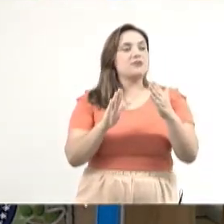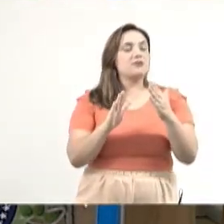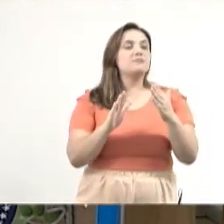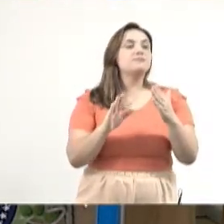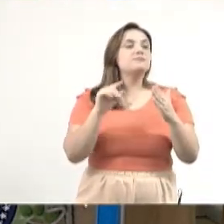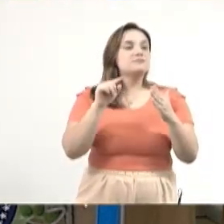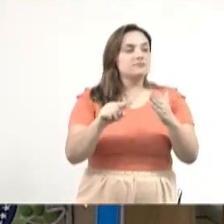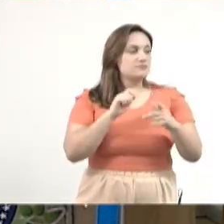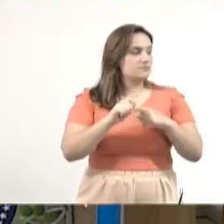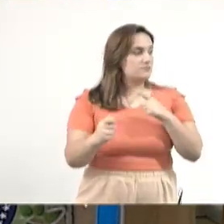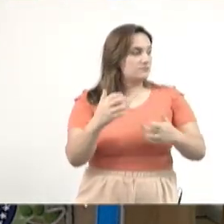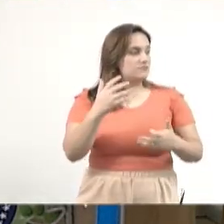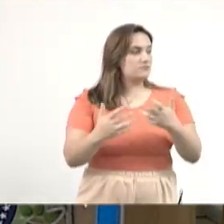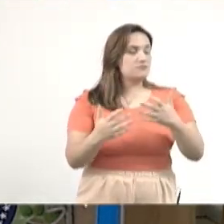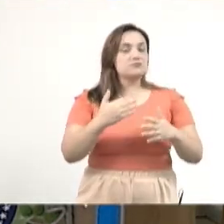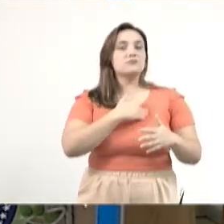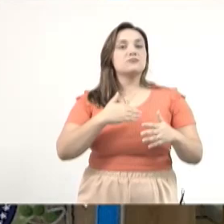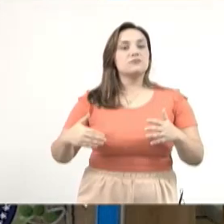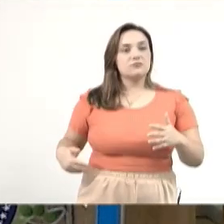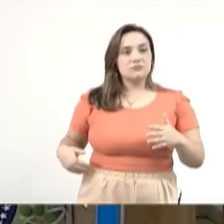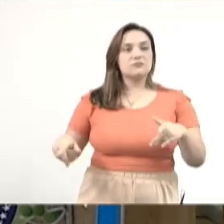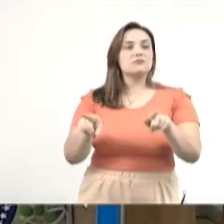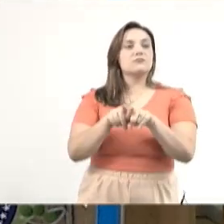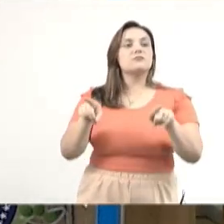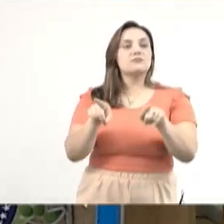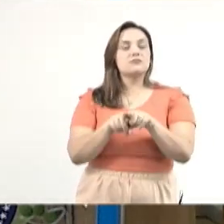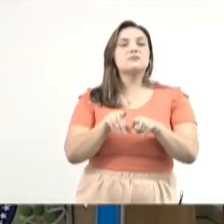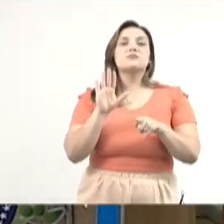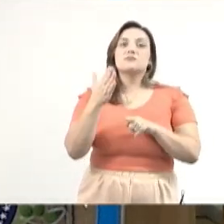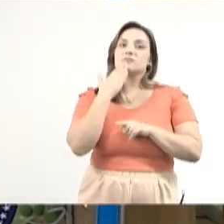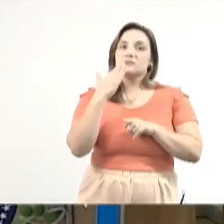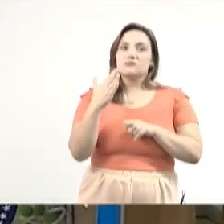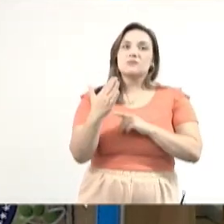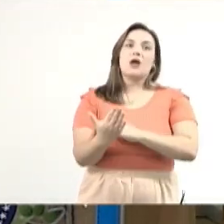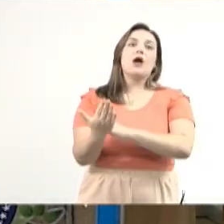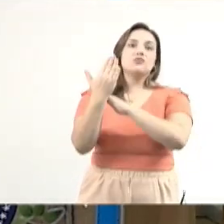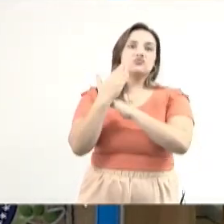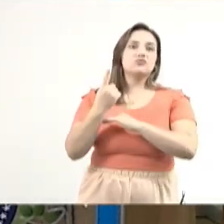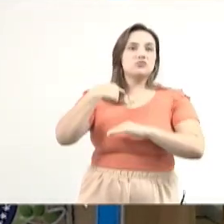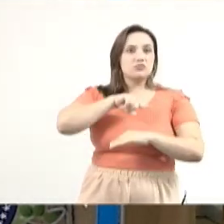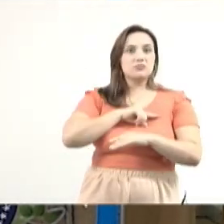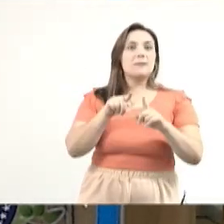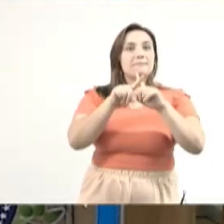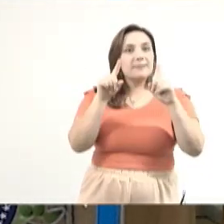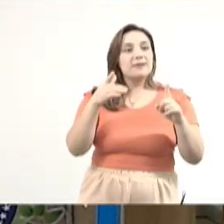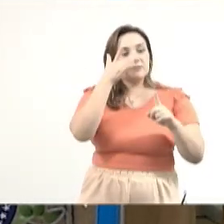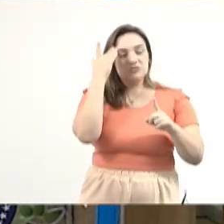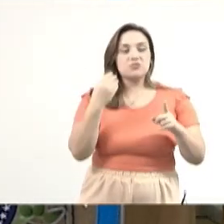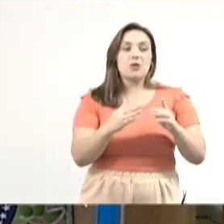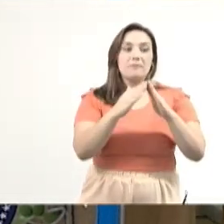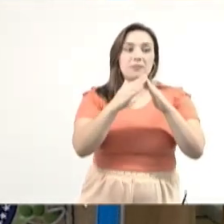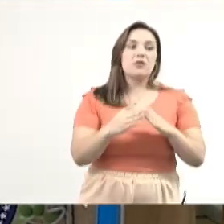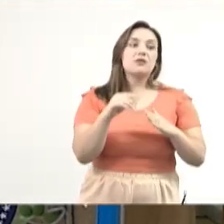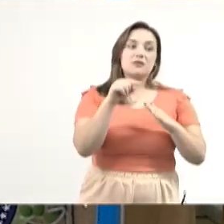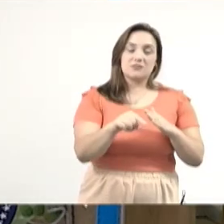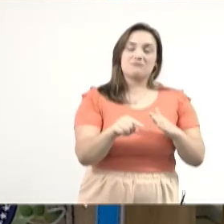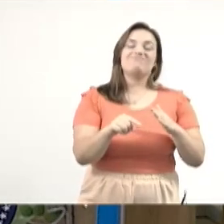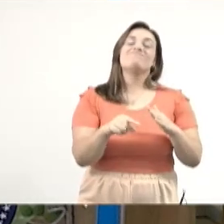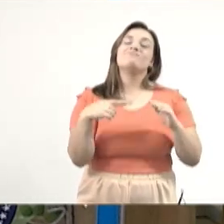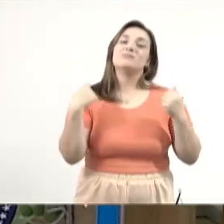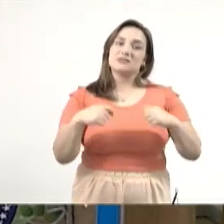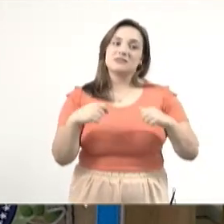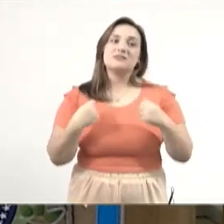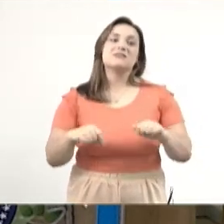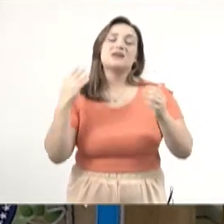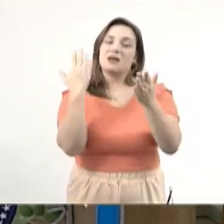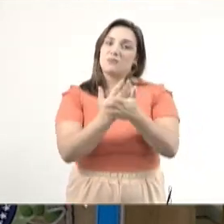focos de chama. O governo federal disse que também está encaminhando mais ajuda, mas com certeza quem está por lá quer que essas cenas se